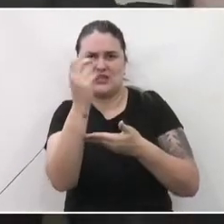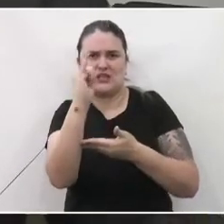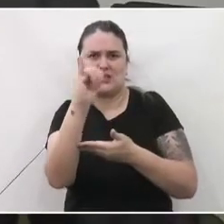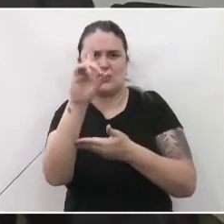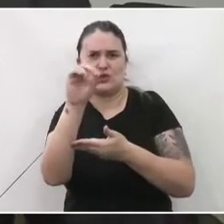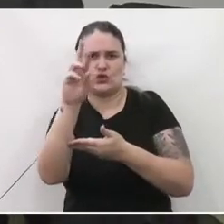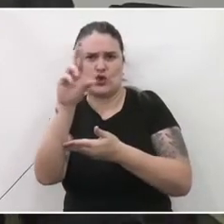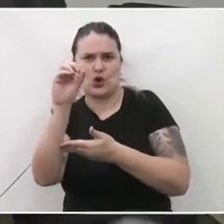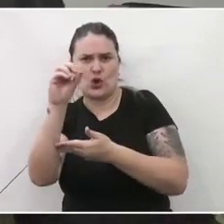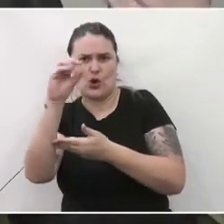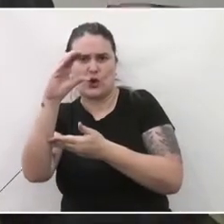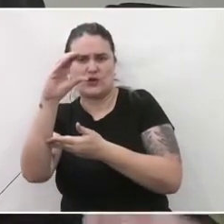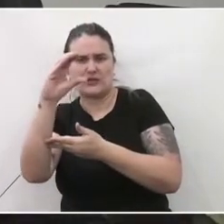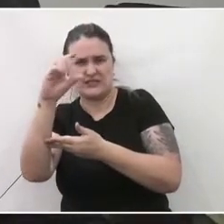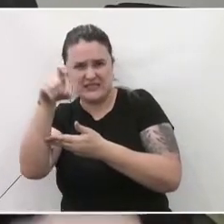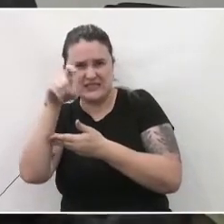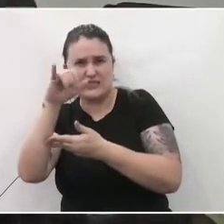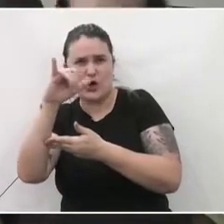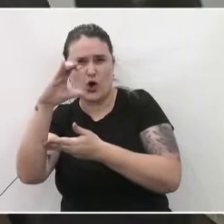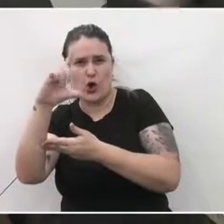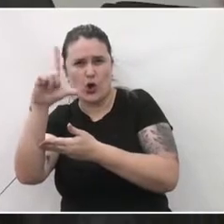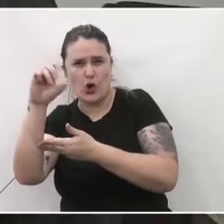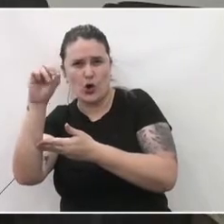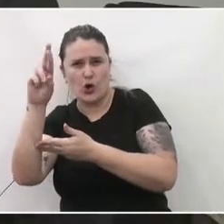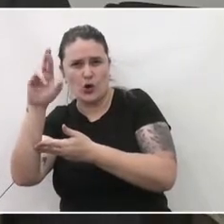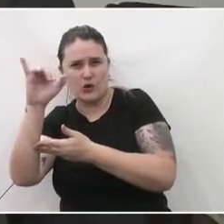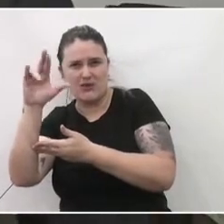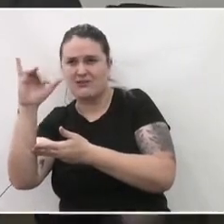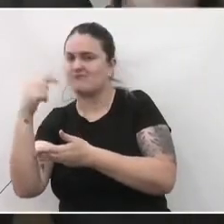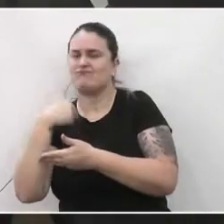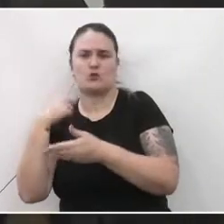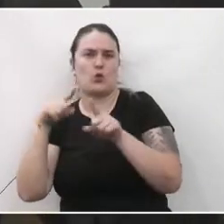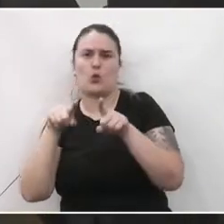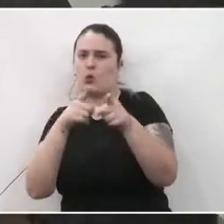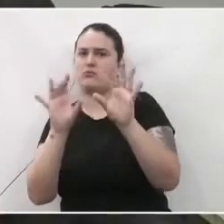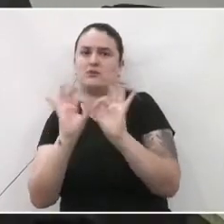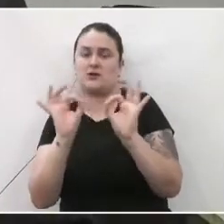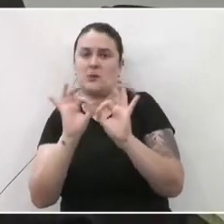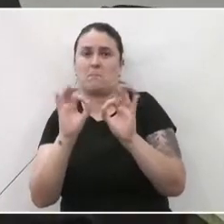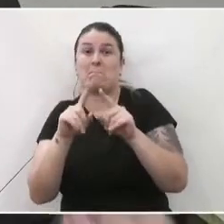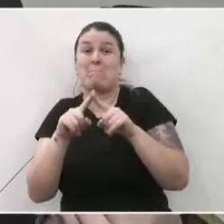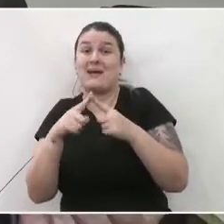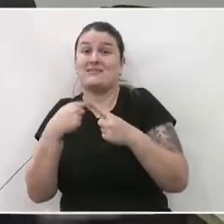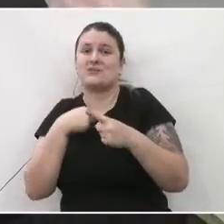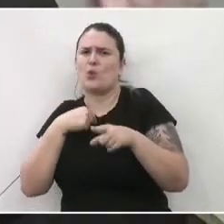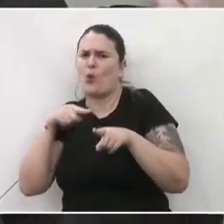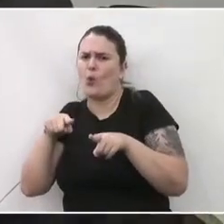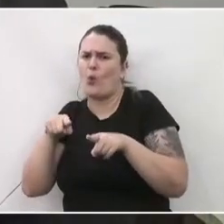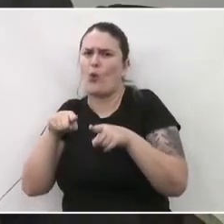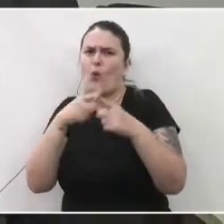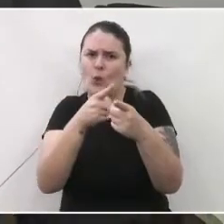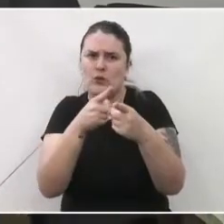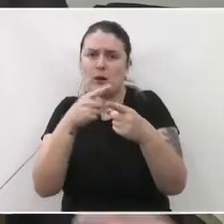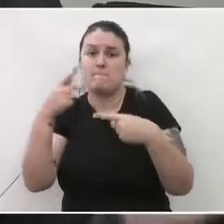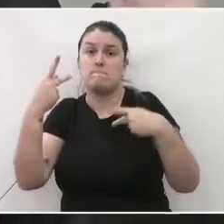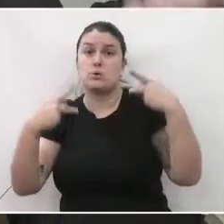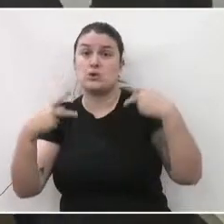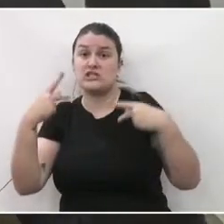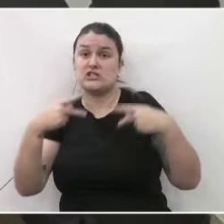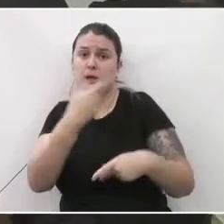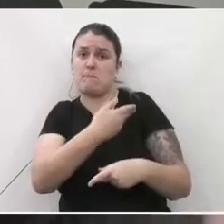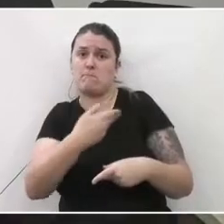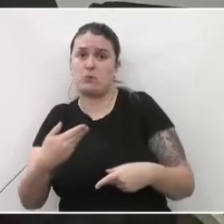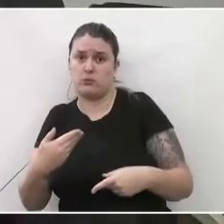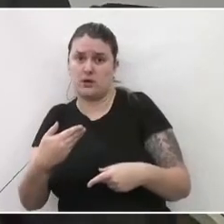sou contra políticas públicas de saúde aonde usam o tratamento precoce, porque